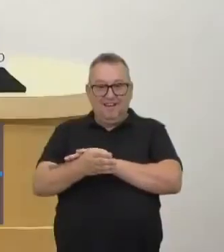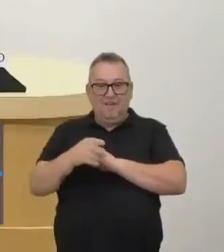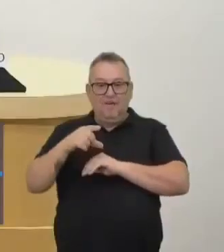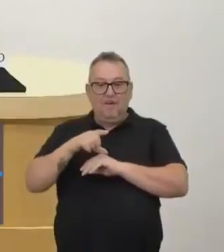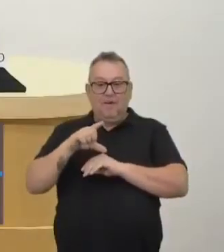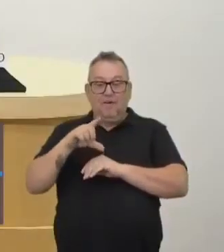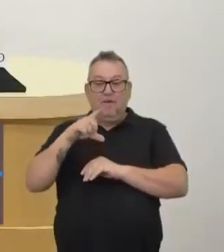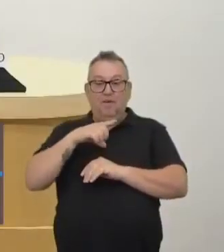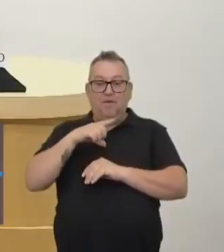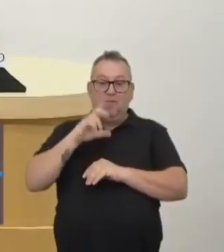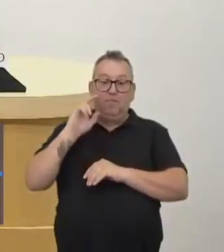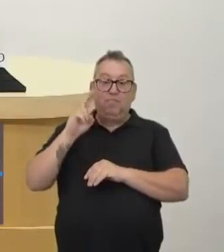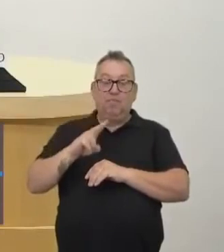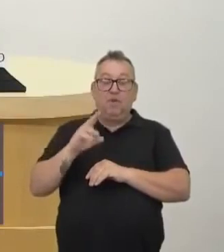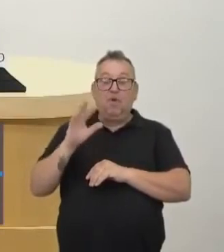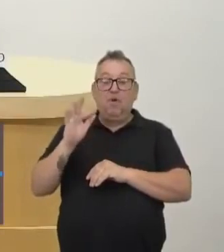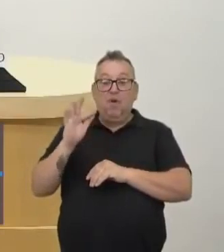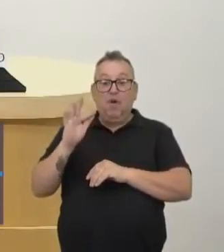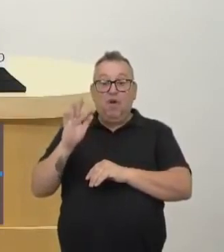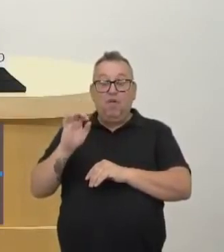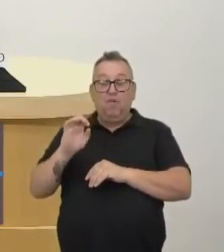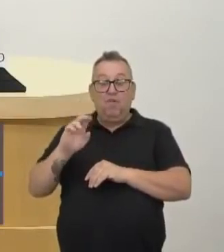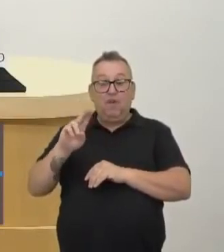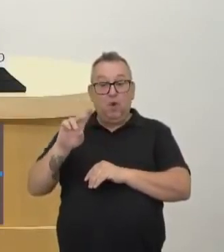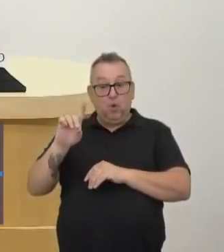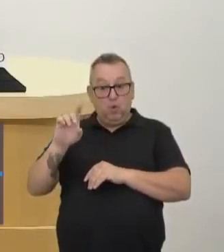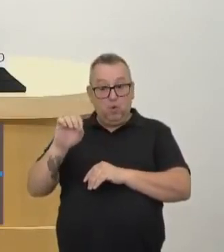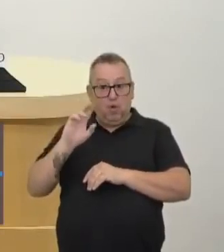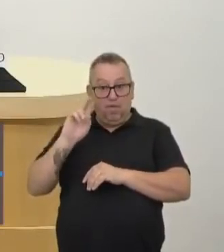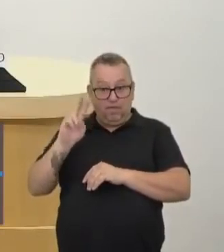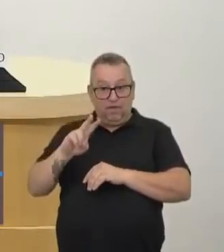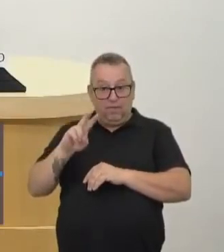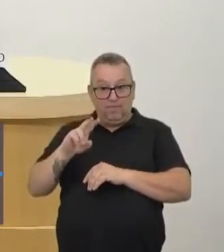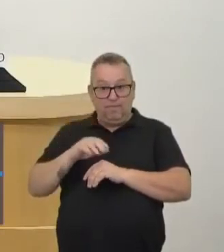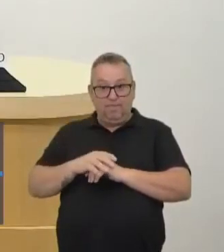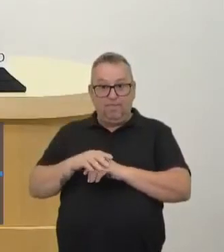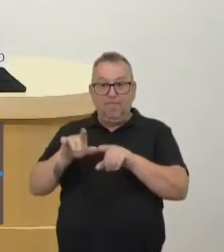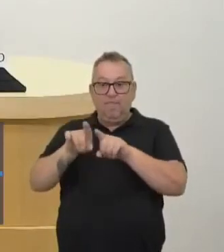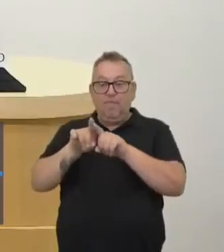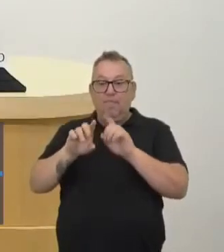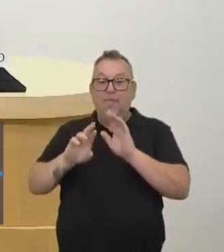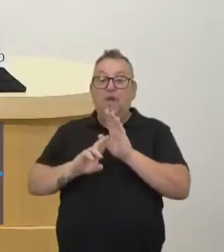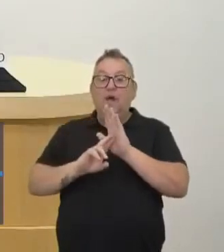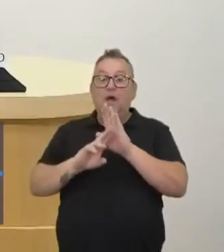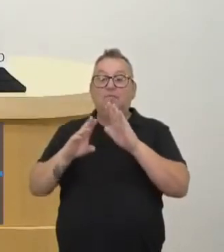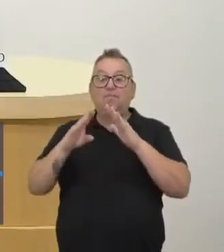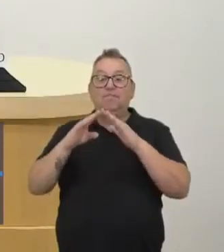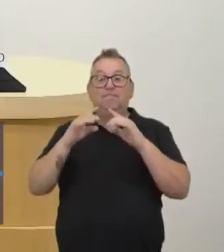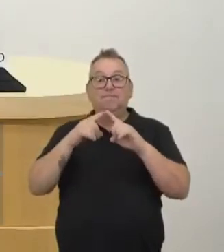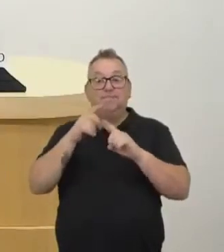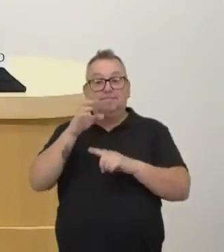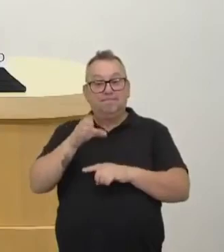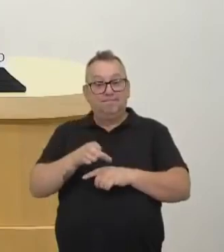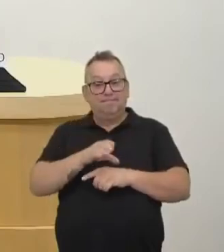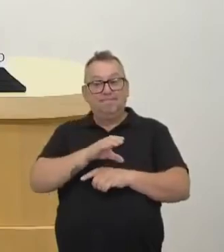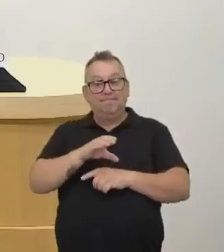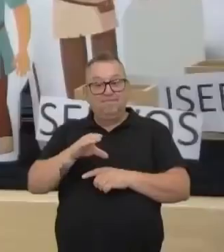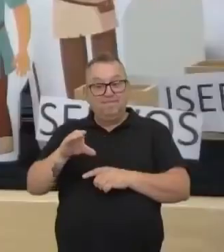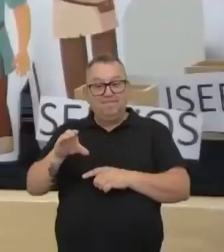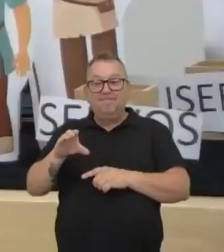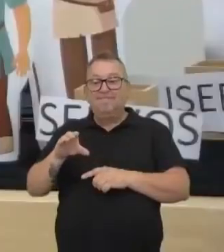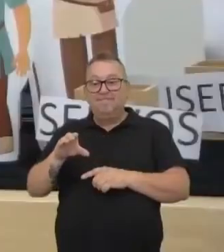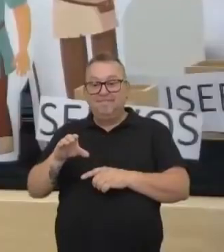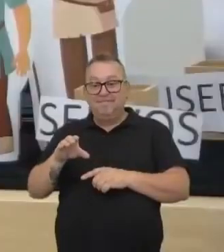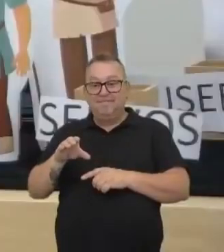meu feudo, né? Então trazemos sempre o nosso feudo. Tem aqui a representação da igreja, a gente já vai falar a importância da